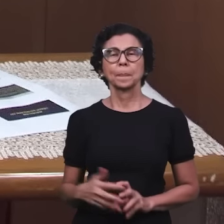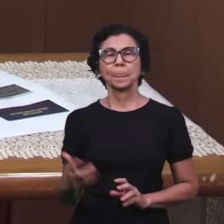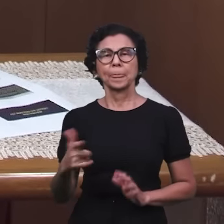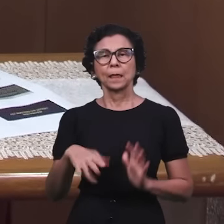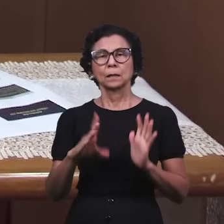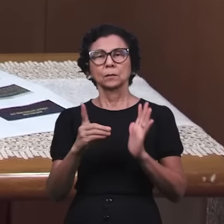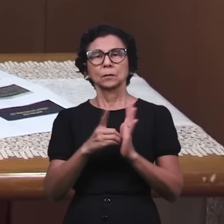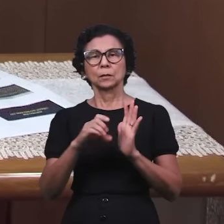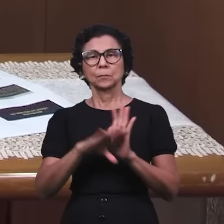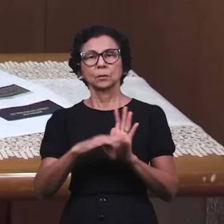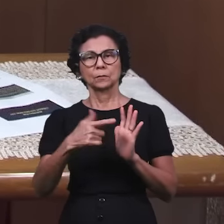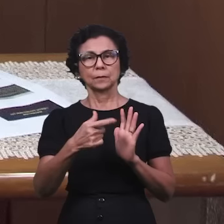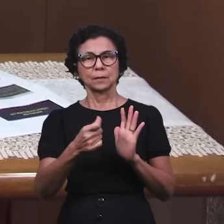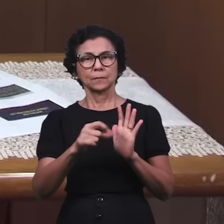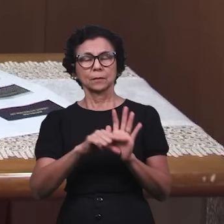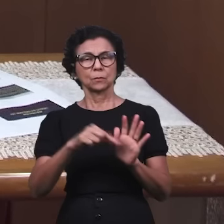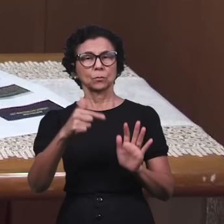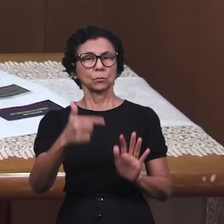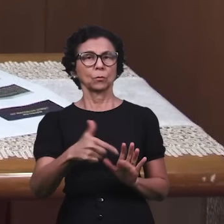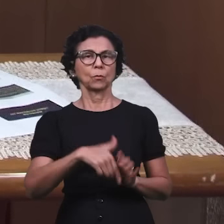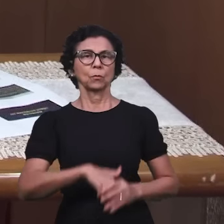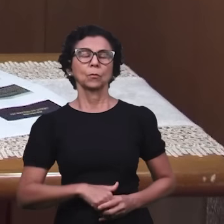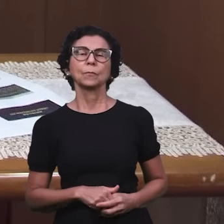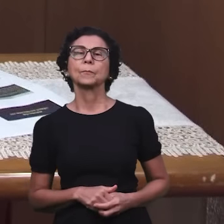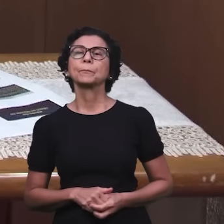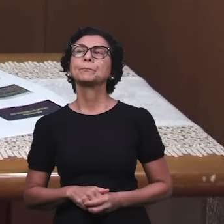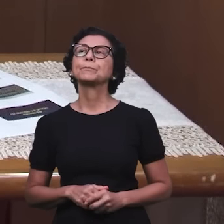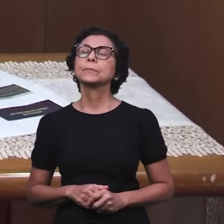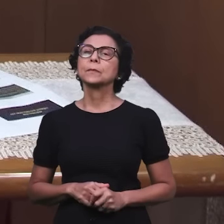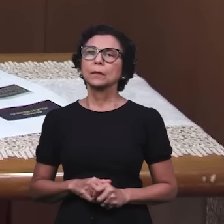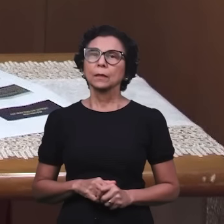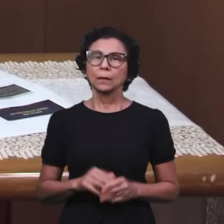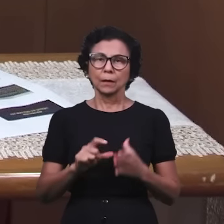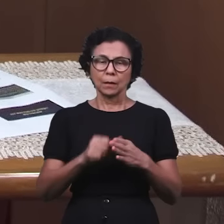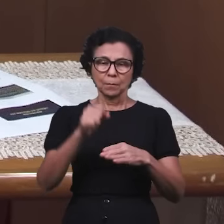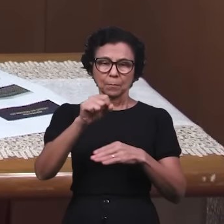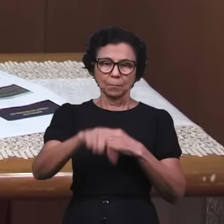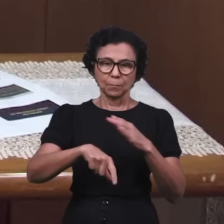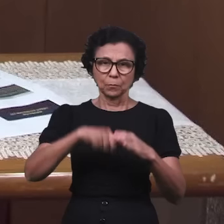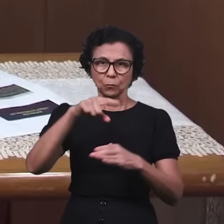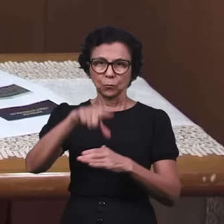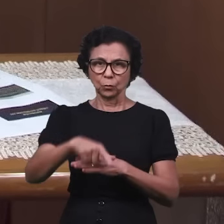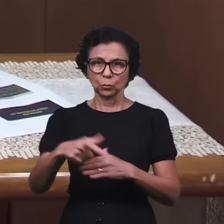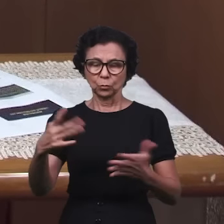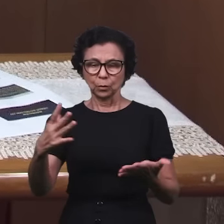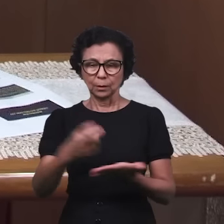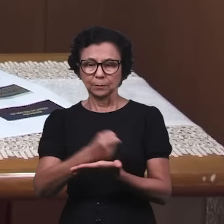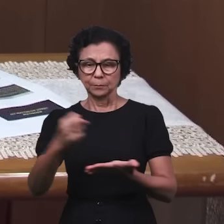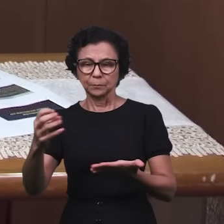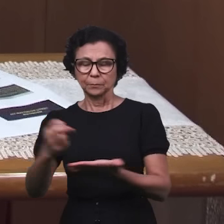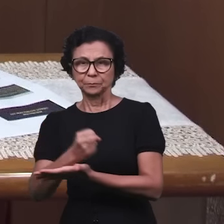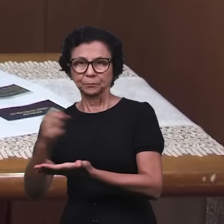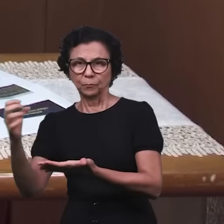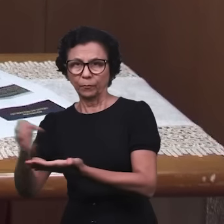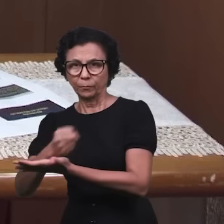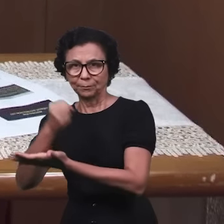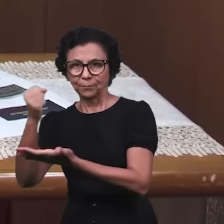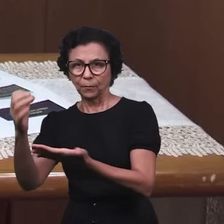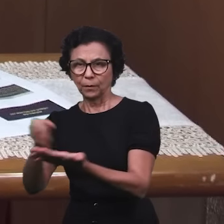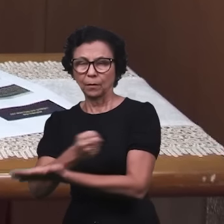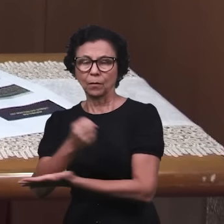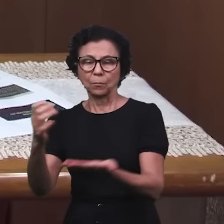Deuteronômio 26, 2. Então tomarás das primícias de todos os frutos da terra que trouxerdes da vossa terra que te dá